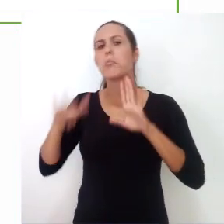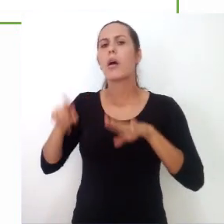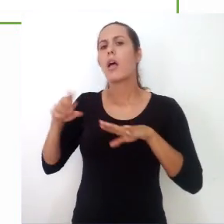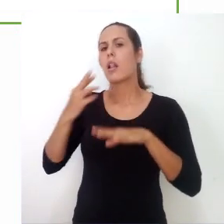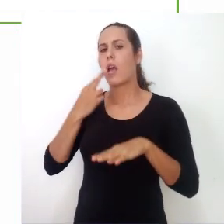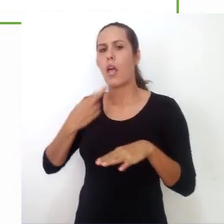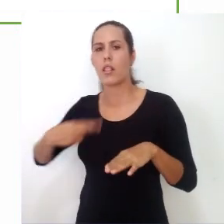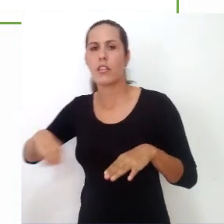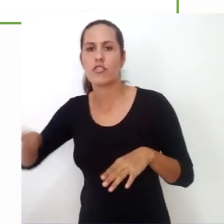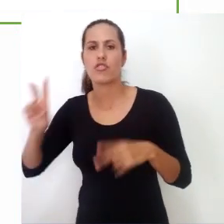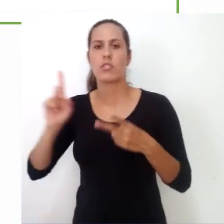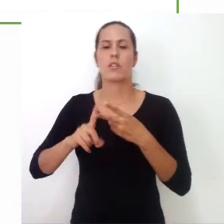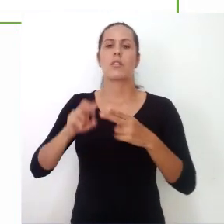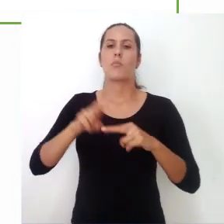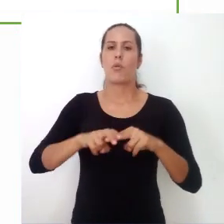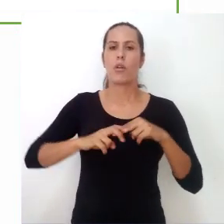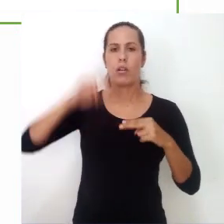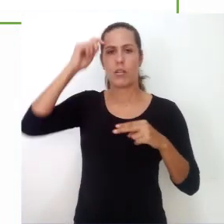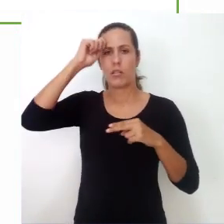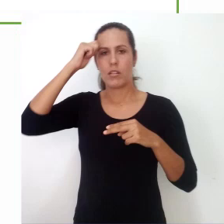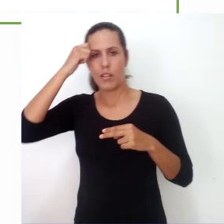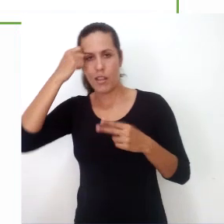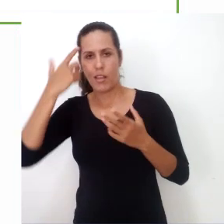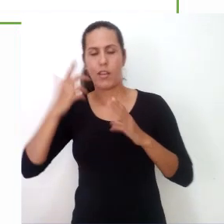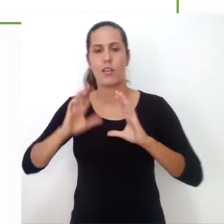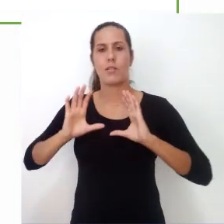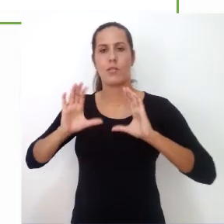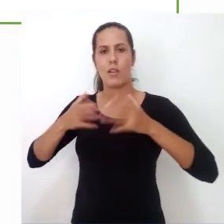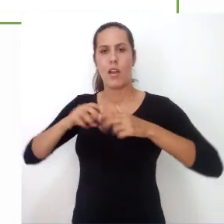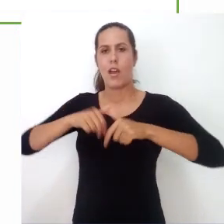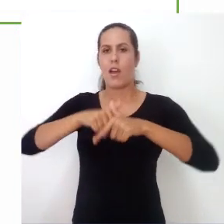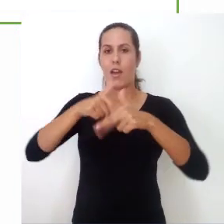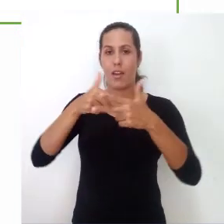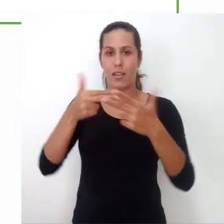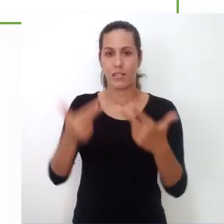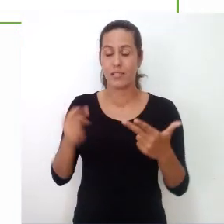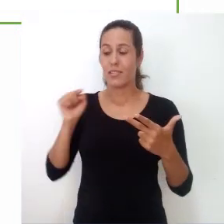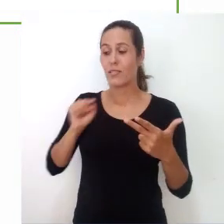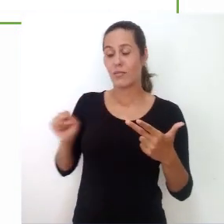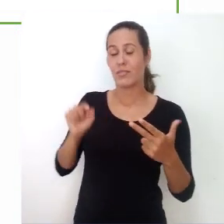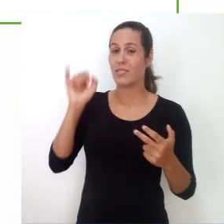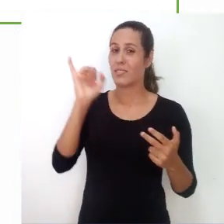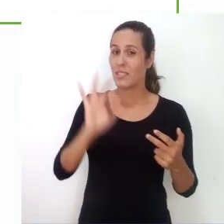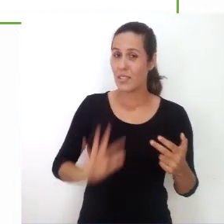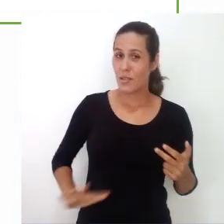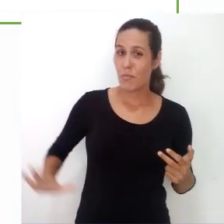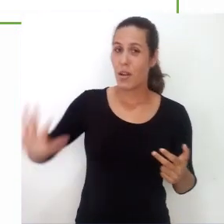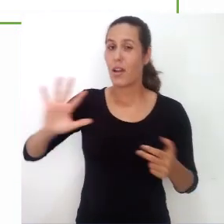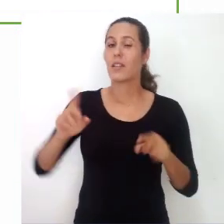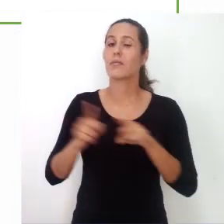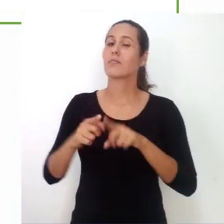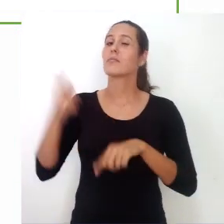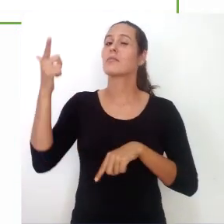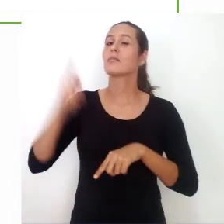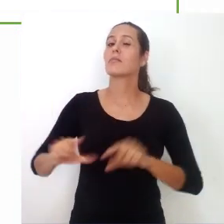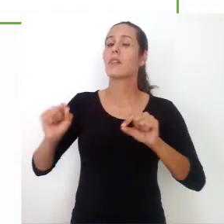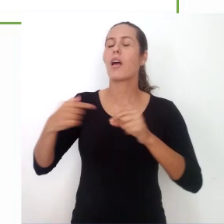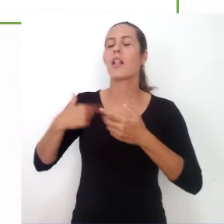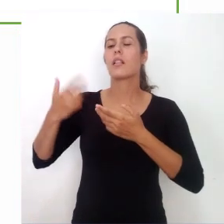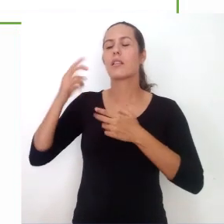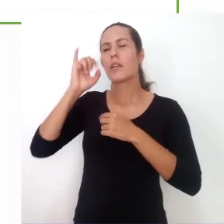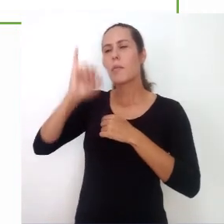sua religião, da sua etnia, da perseguição. Então são imagens também que novamente